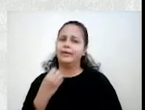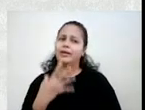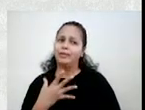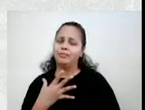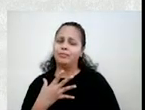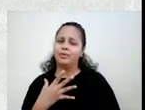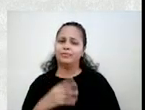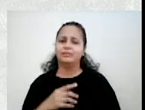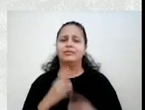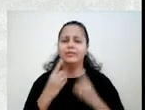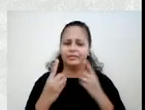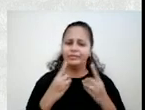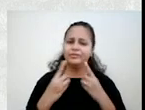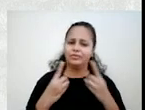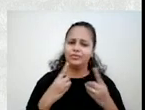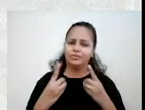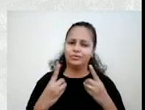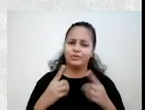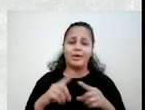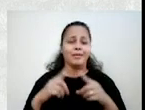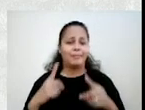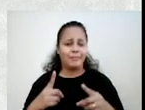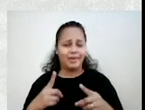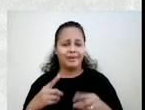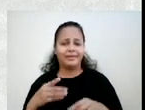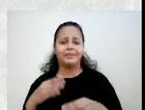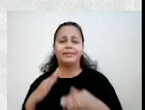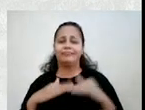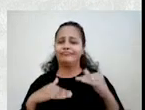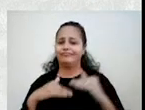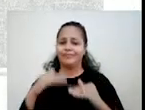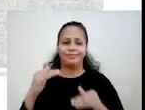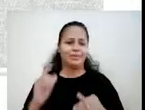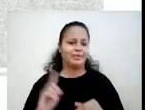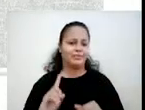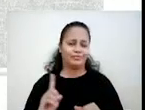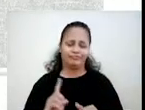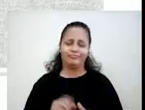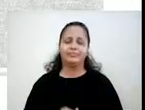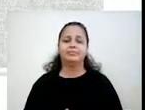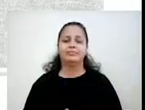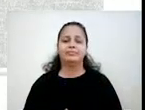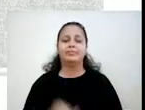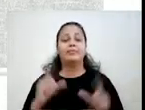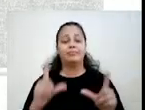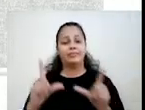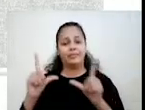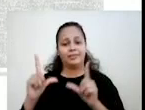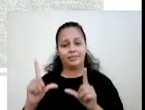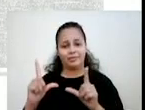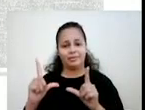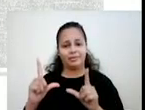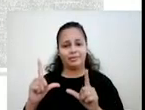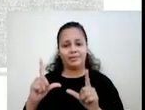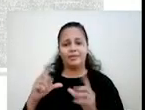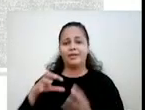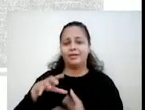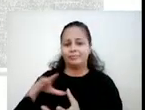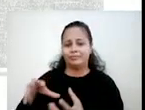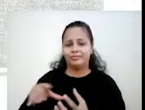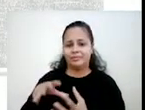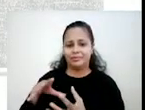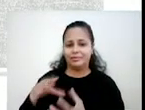Esse discurso existe há muito tempo e a gente sabe que na prática não é assim. Aqui temos mais uma fotografia da greve